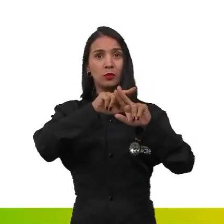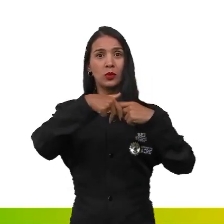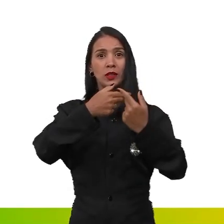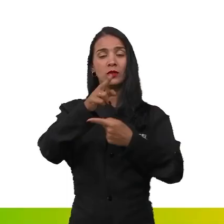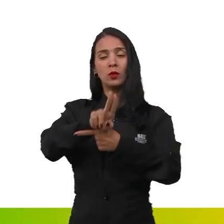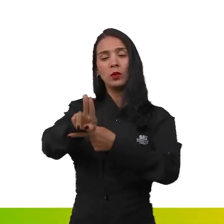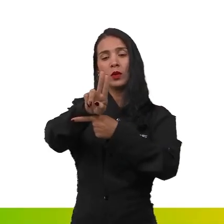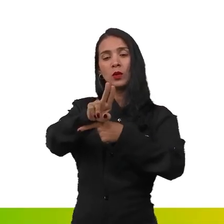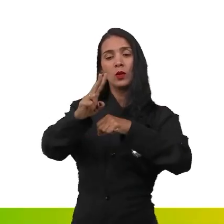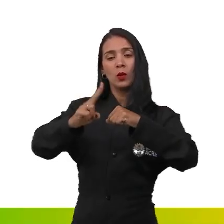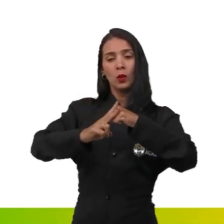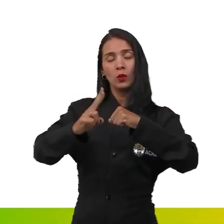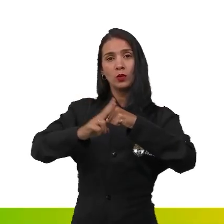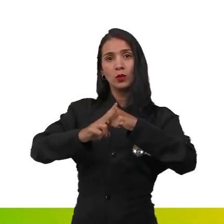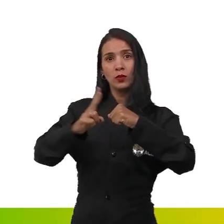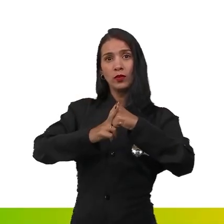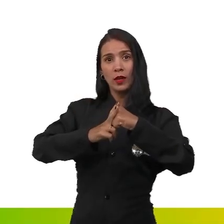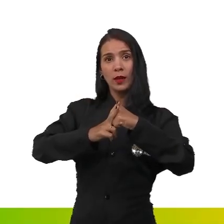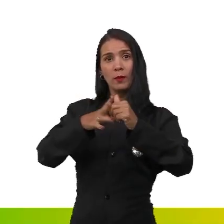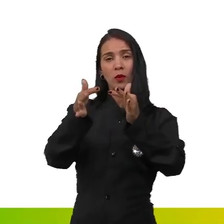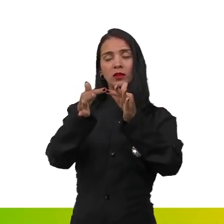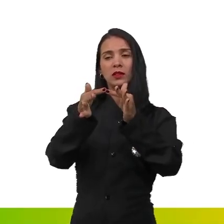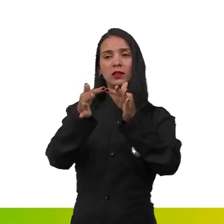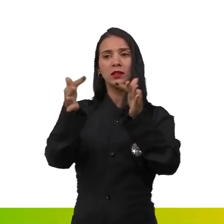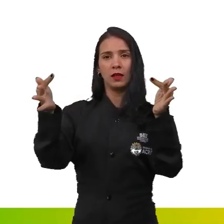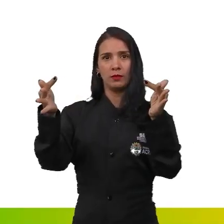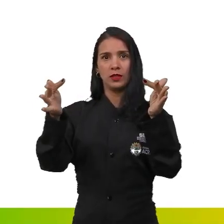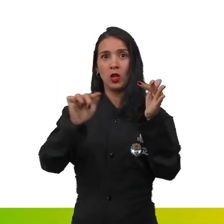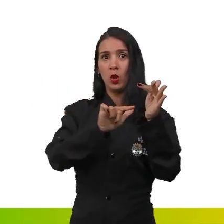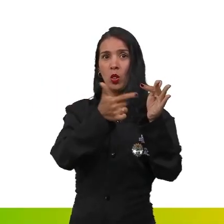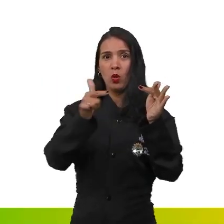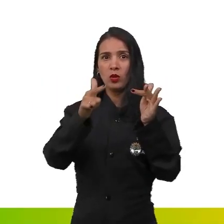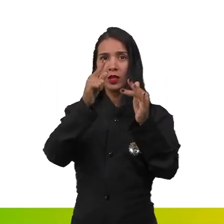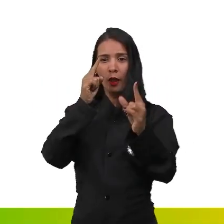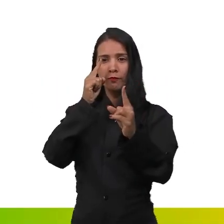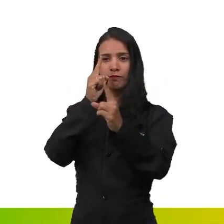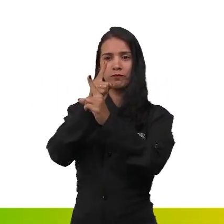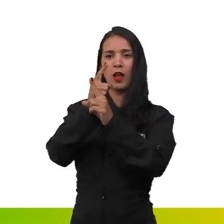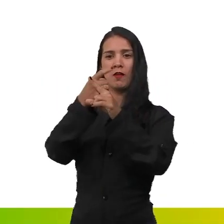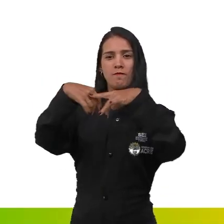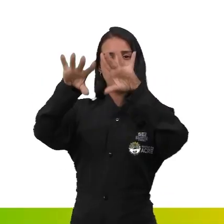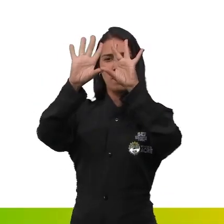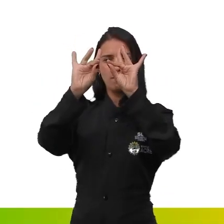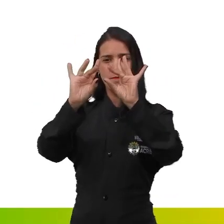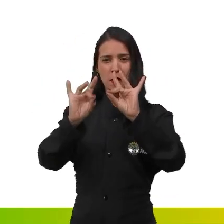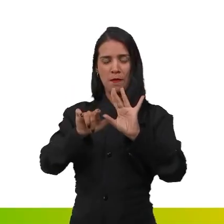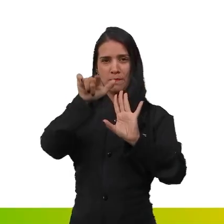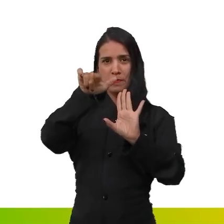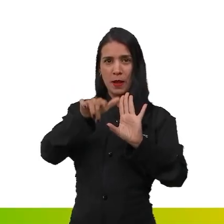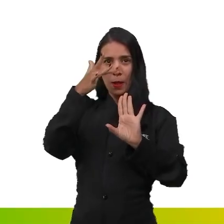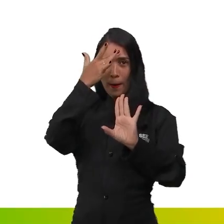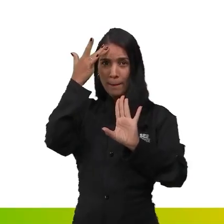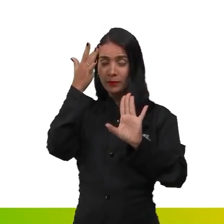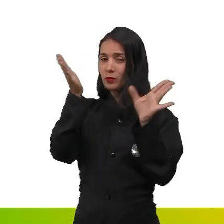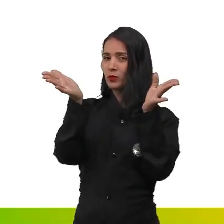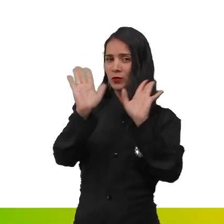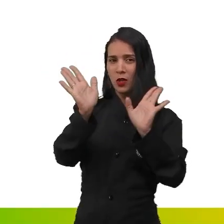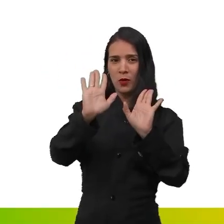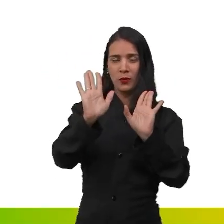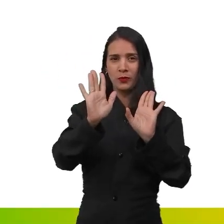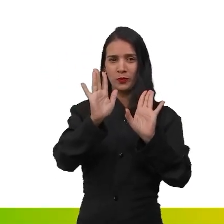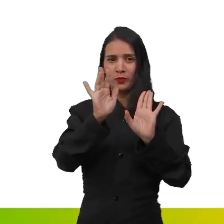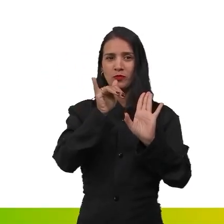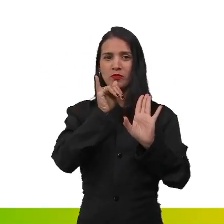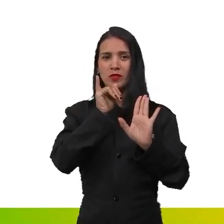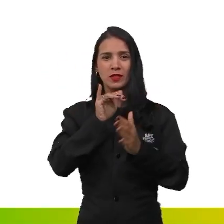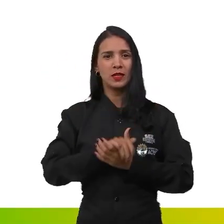identificação explícita do sujeito. O que seria essa identificação explícita do sujeito? É quando aparece ali, ó,